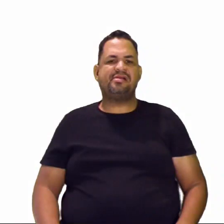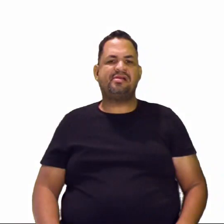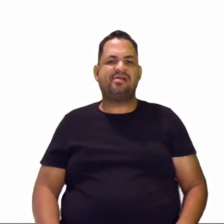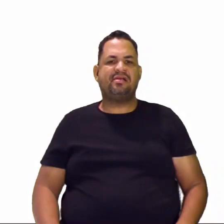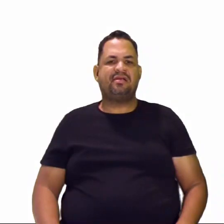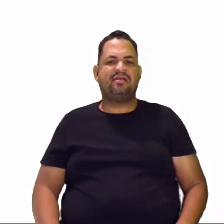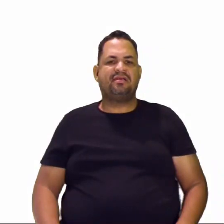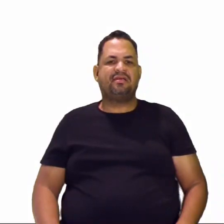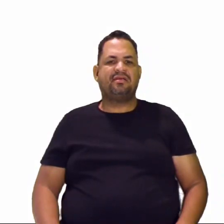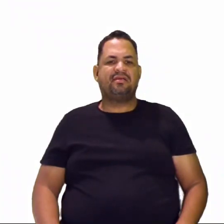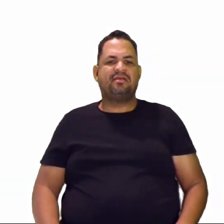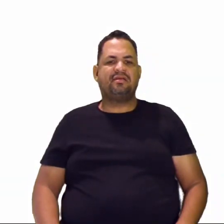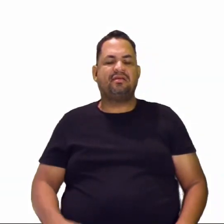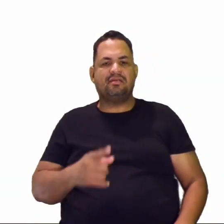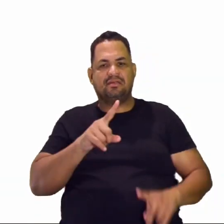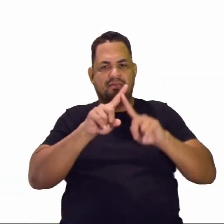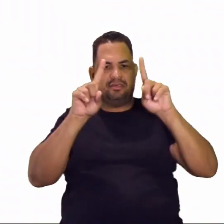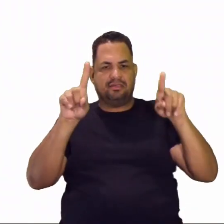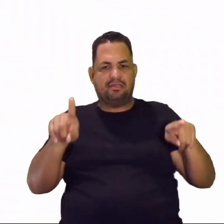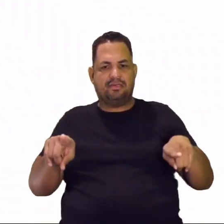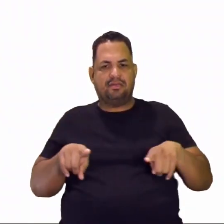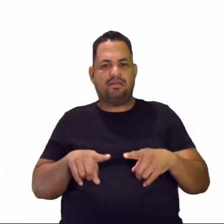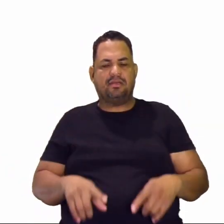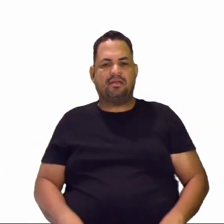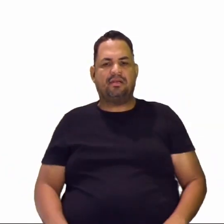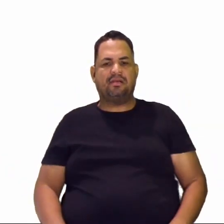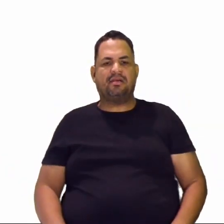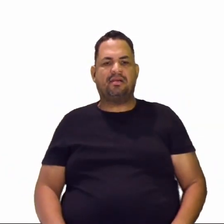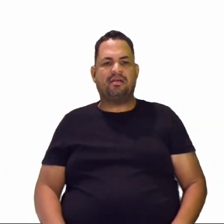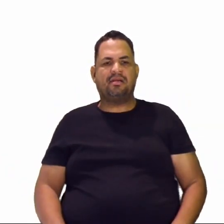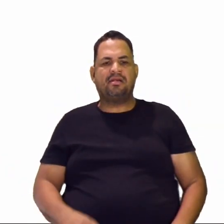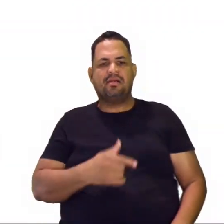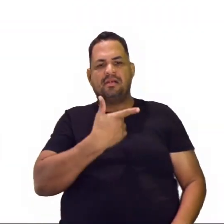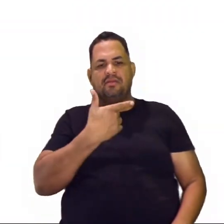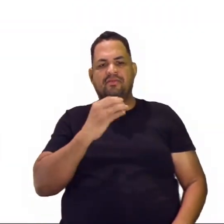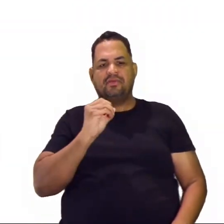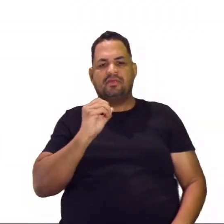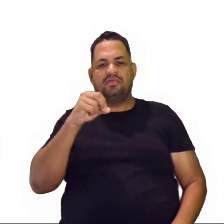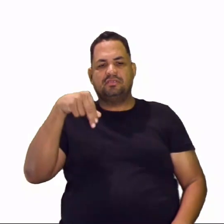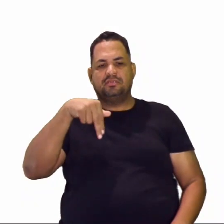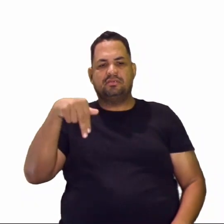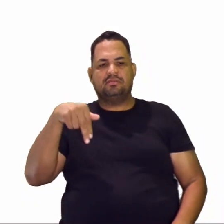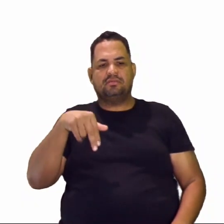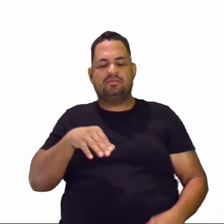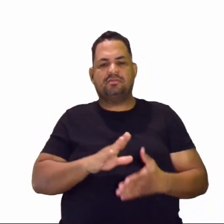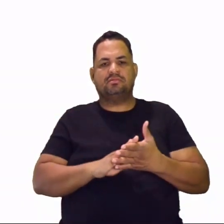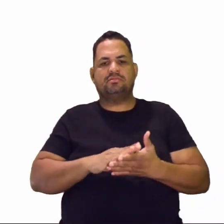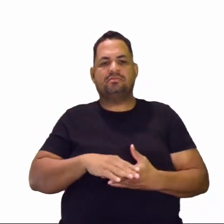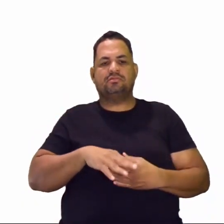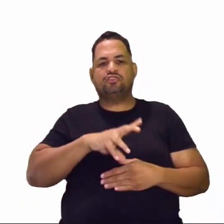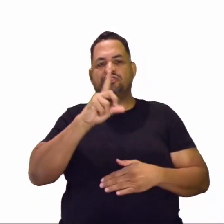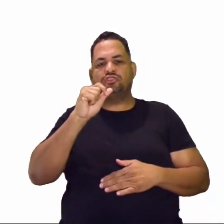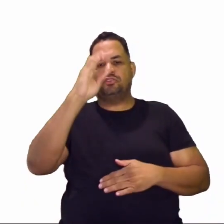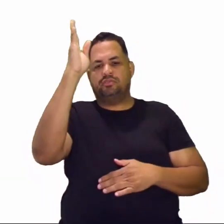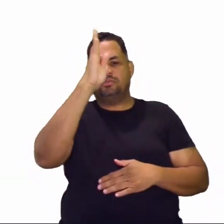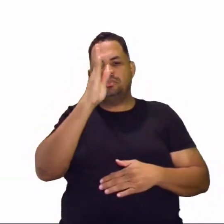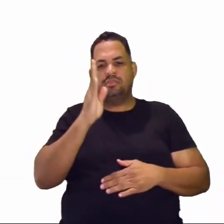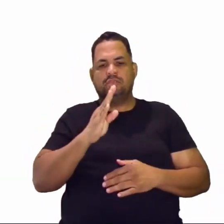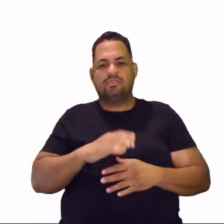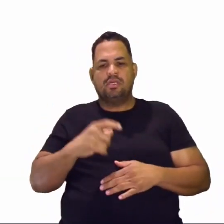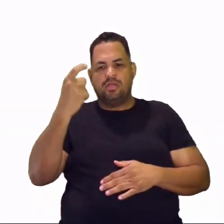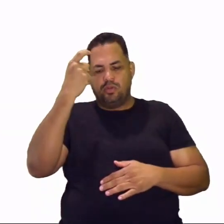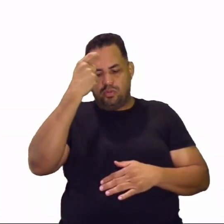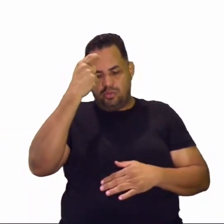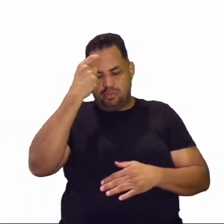né, esse cartaz lembrando que 20 de novembro é o Dia Nacional da Consciência Negra. Então, quem